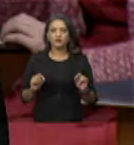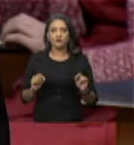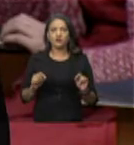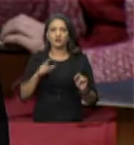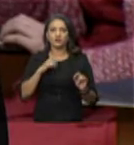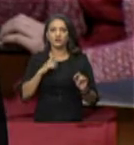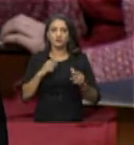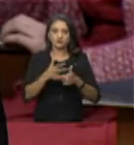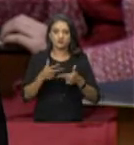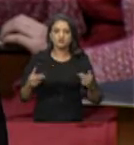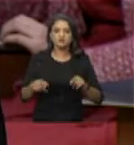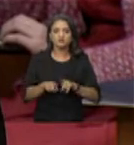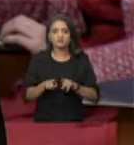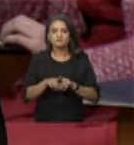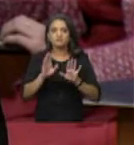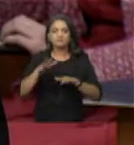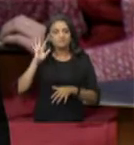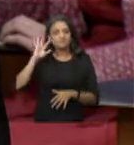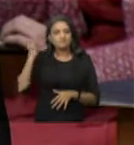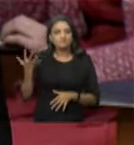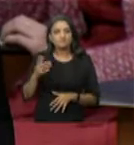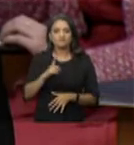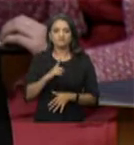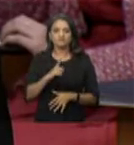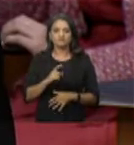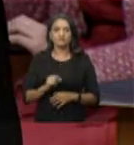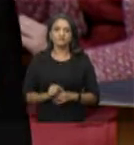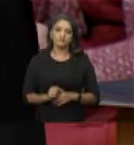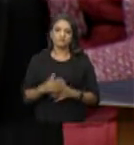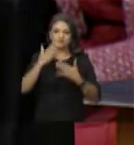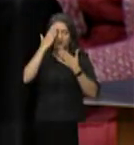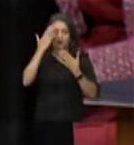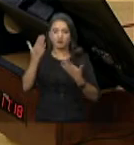absolutamente pacificada a favor da União agradecer